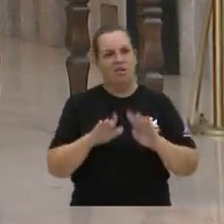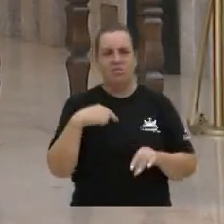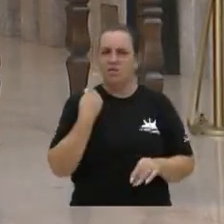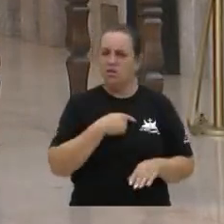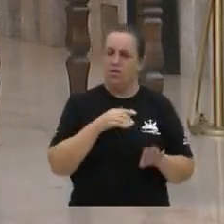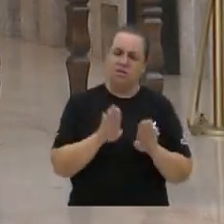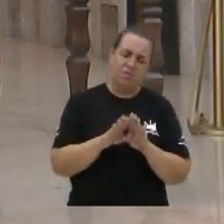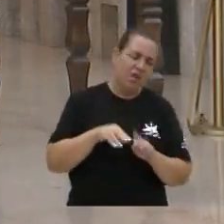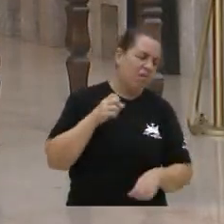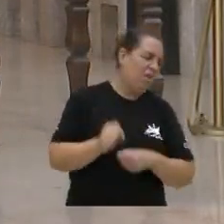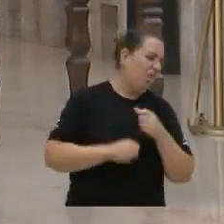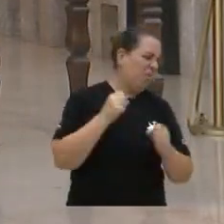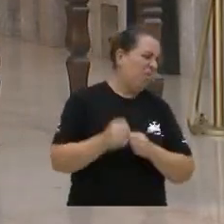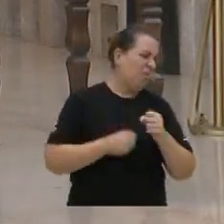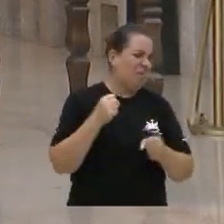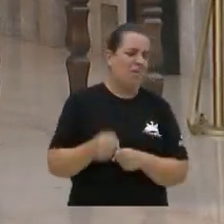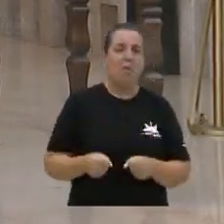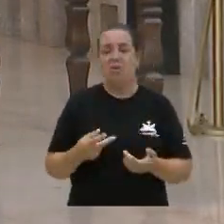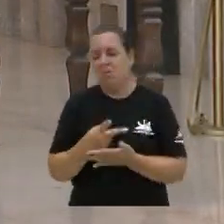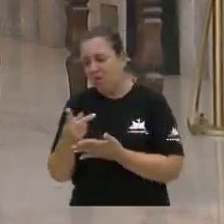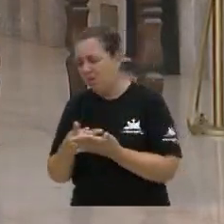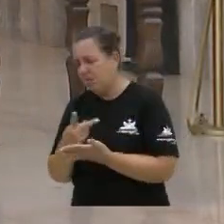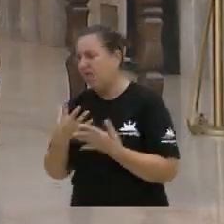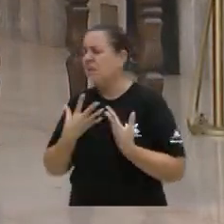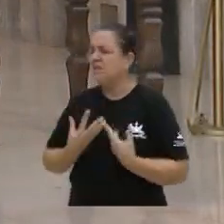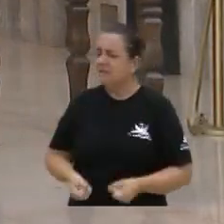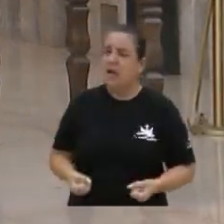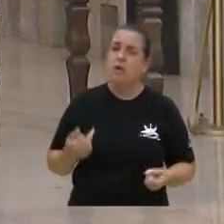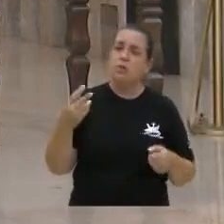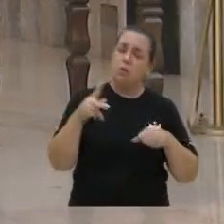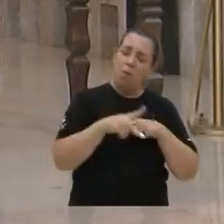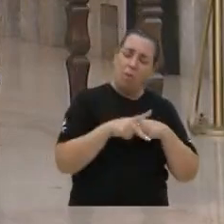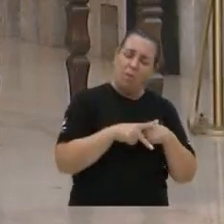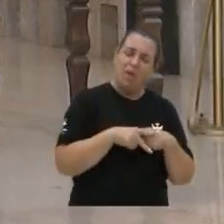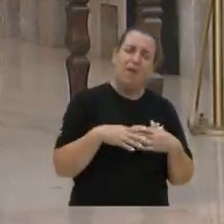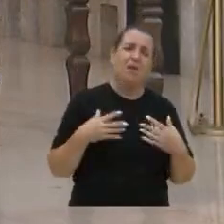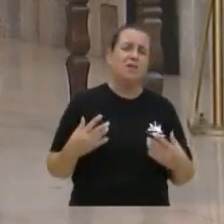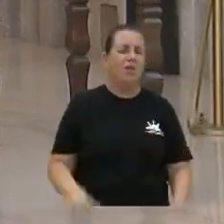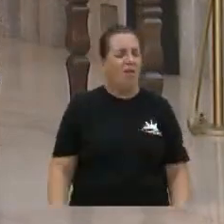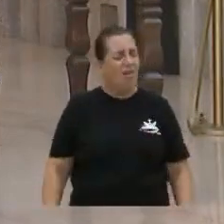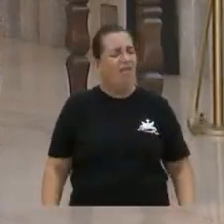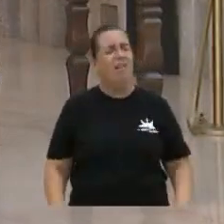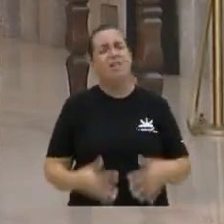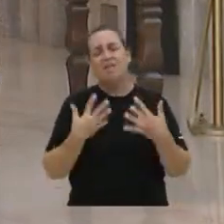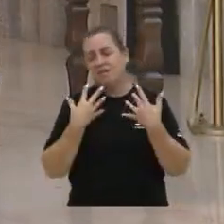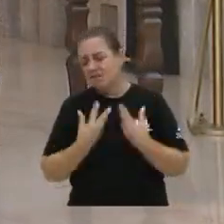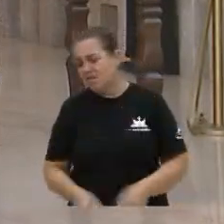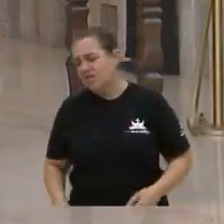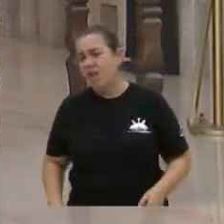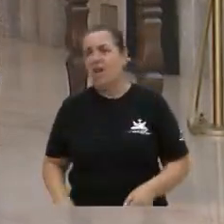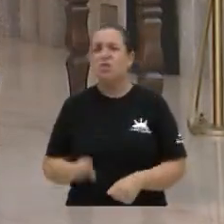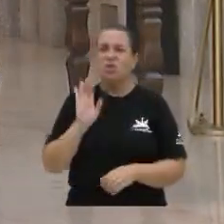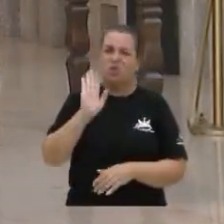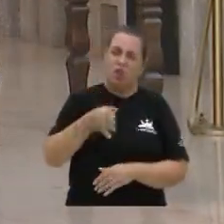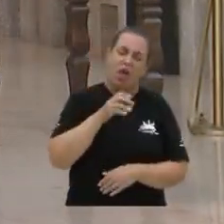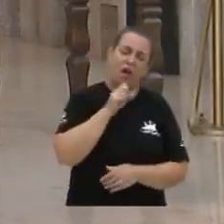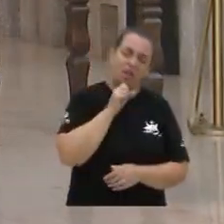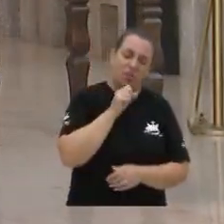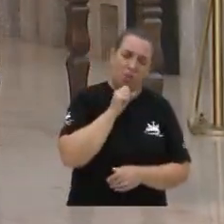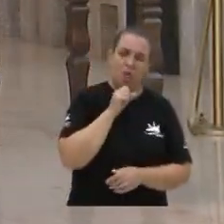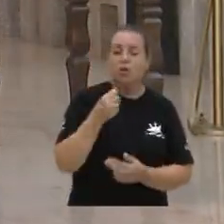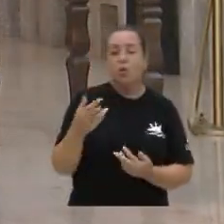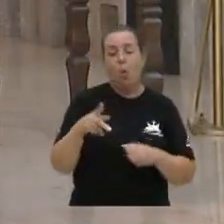que corremos e buscamos cansados como Pedro, abatidos como Pedro, já mais idosos como